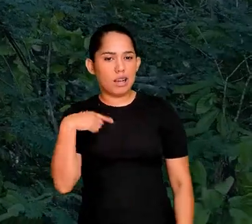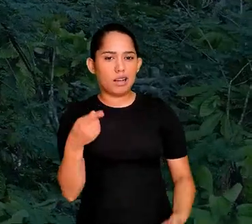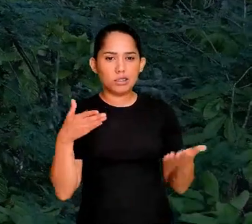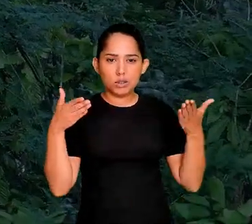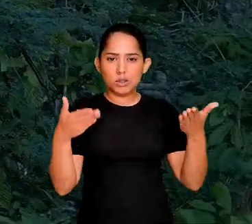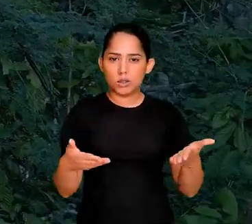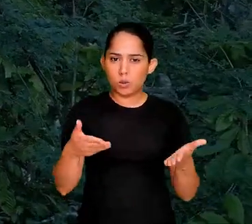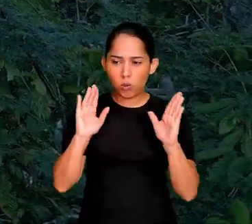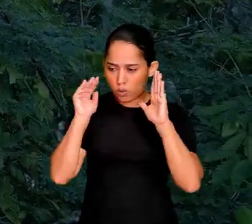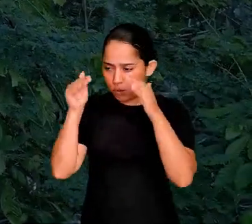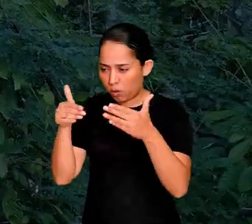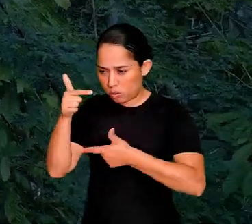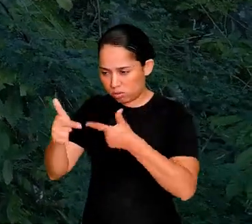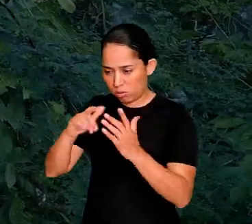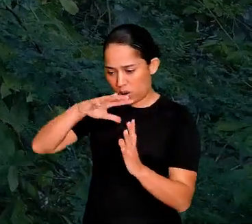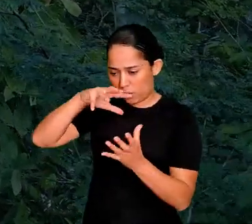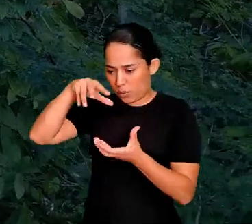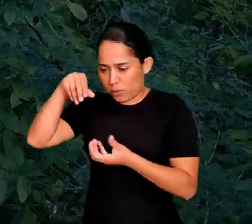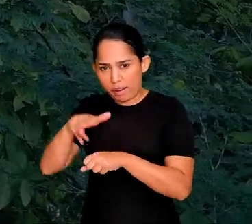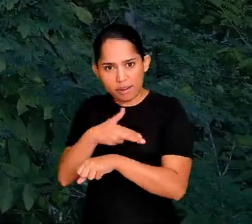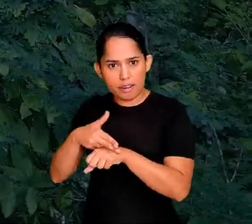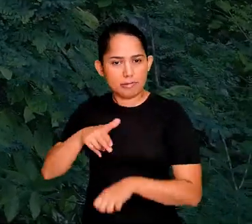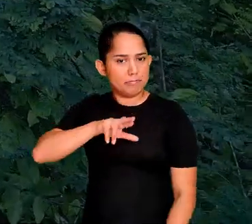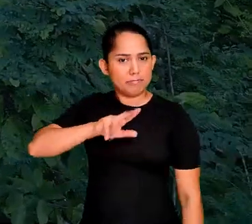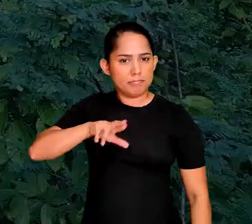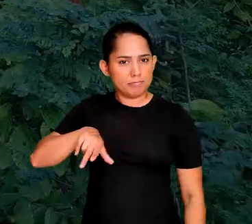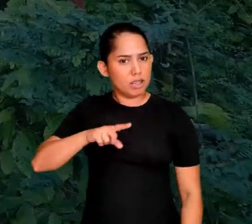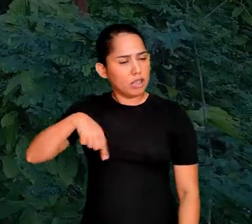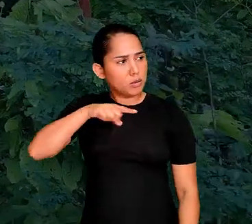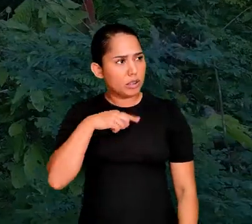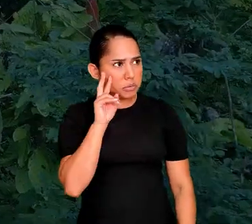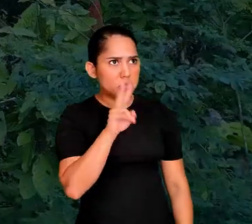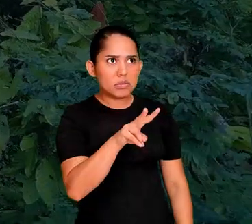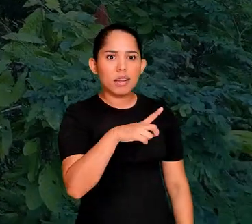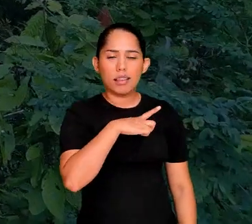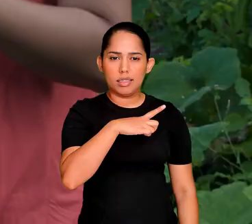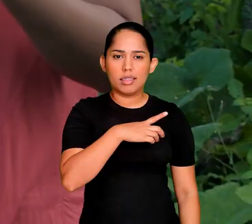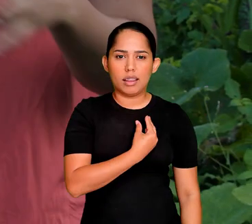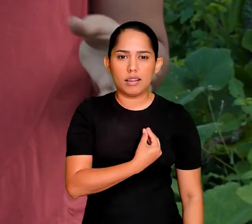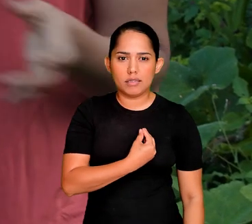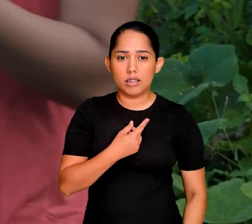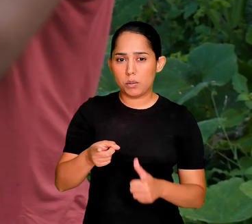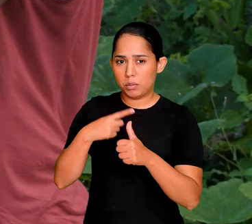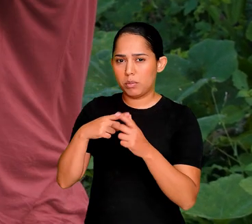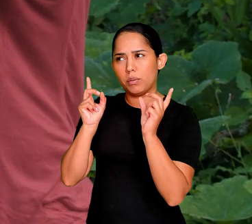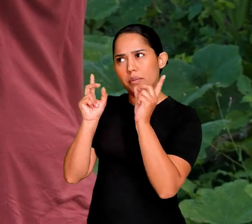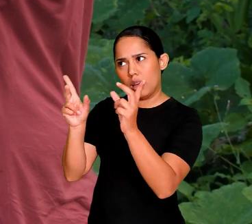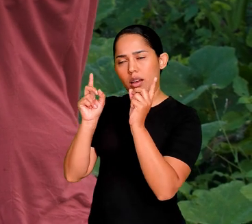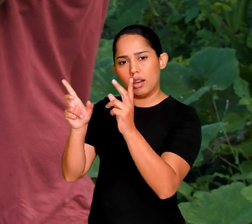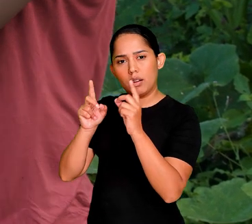Quando a gente chegou, não era o foco trabalhar com cacau. Depois de um tempo, vimos que tinha cacau. Primeiro a gente vendeu